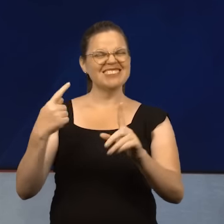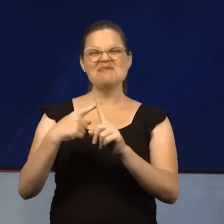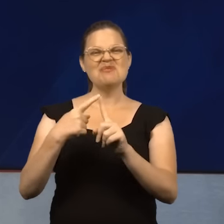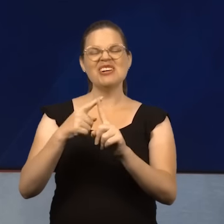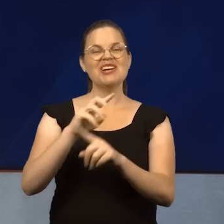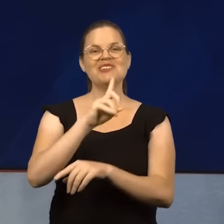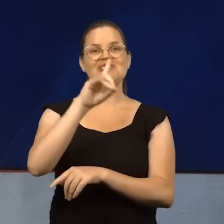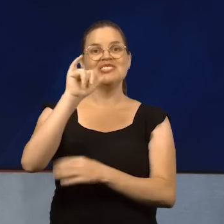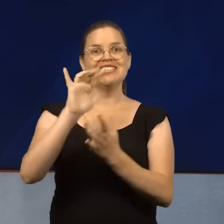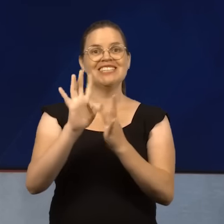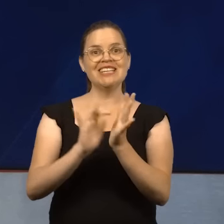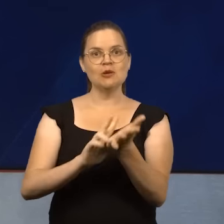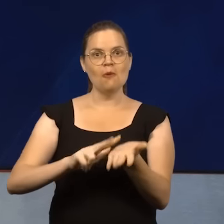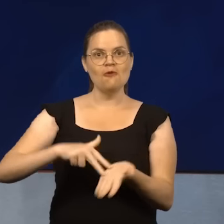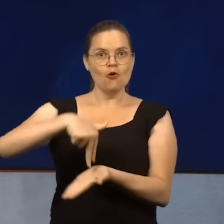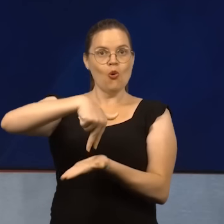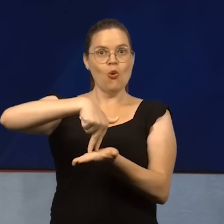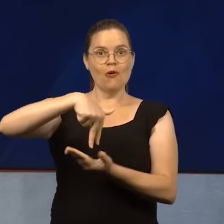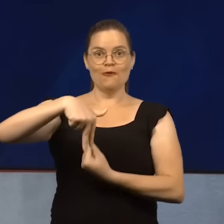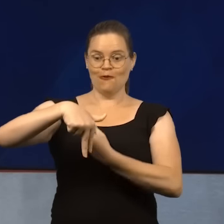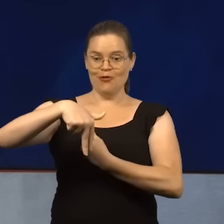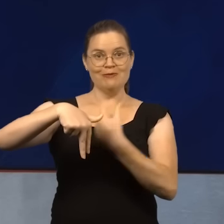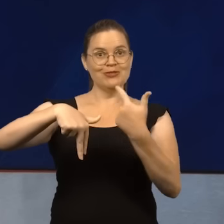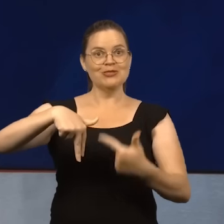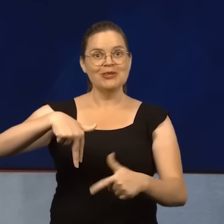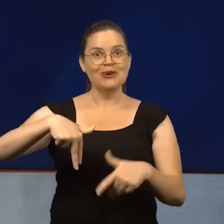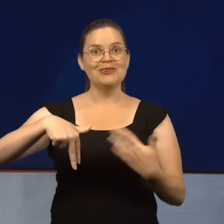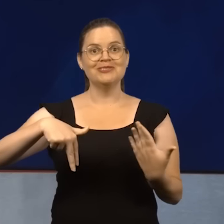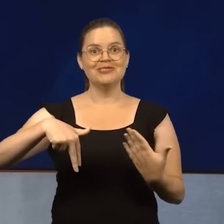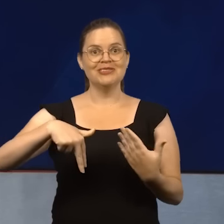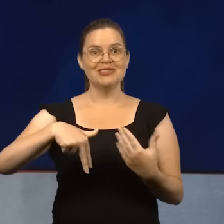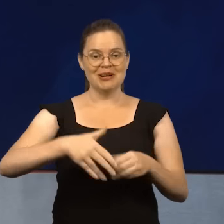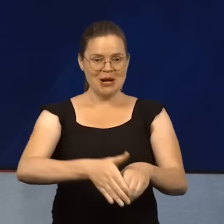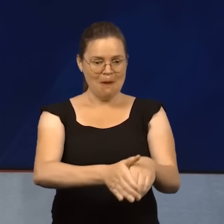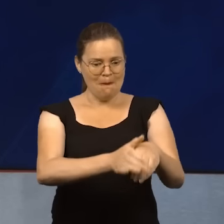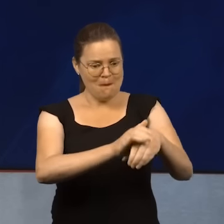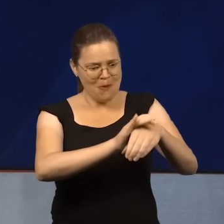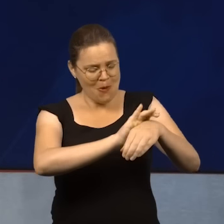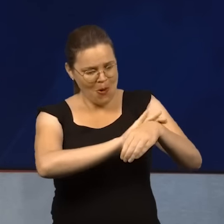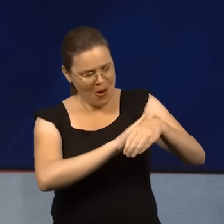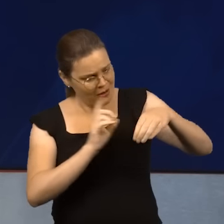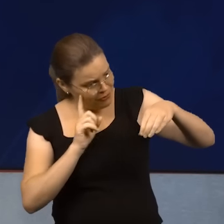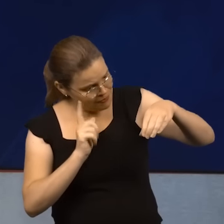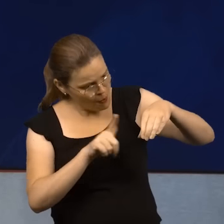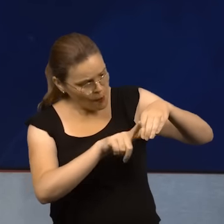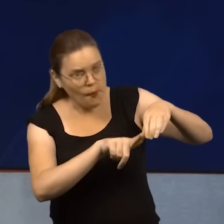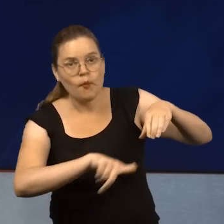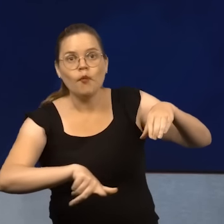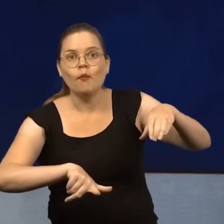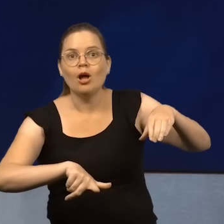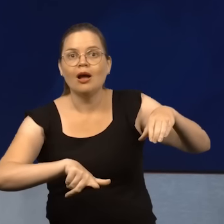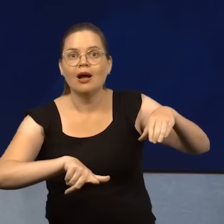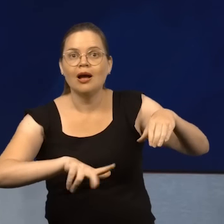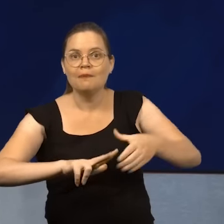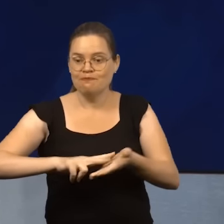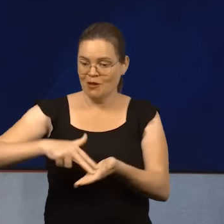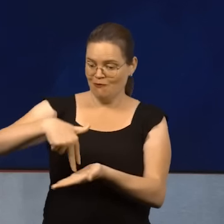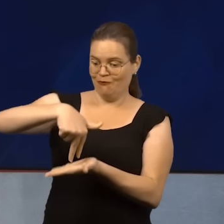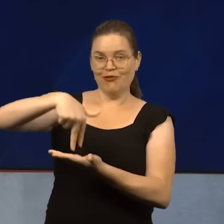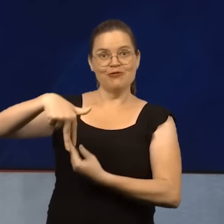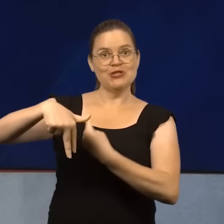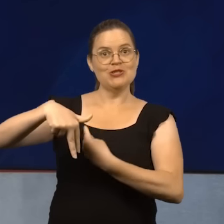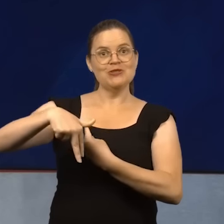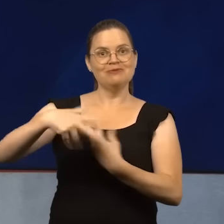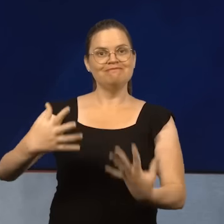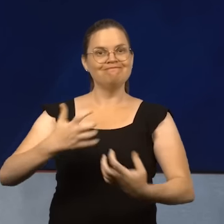Jesus. Era um dia de grande alegria, era um dia de festa, era um dia em